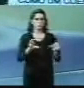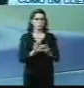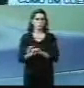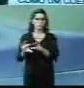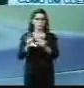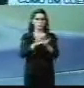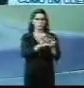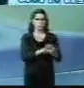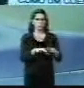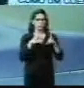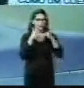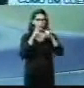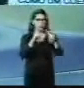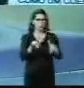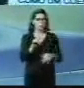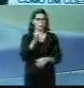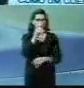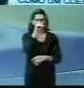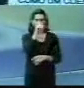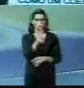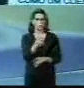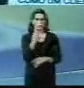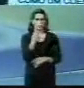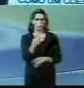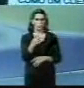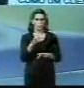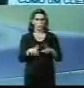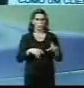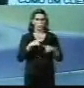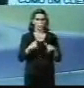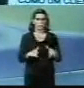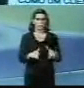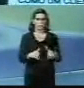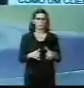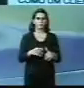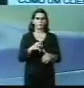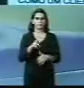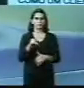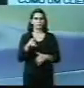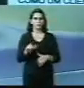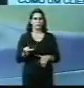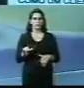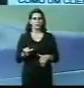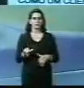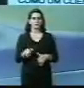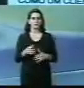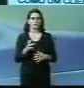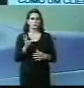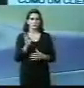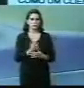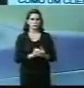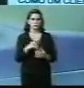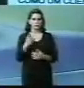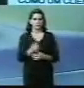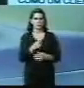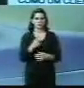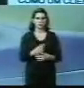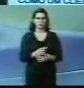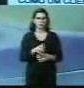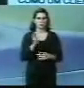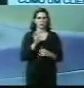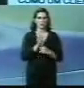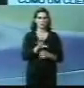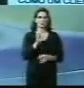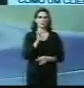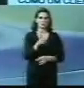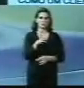serão enviadas por um único computador que é onde o proxy está instalado. Então, para os servidores externos, aquela rede